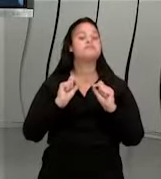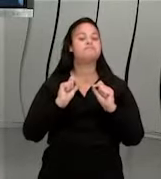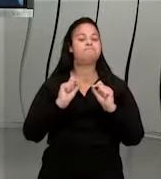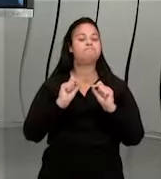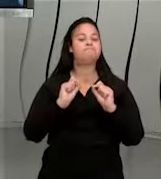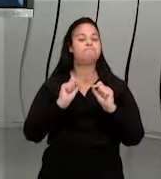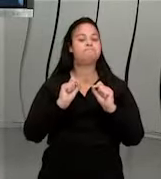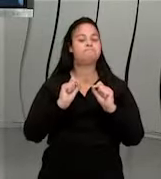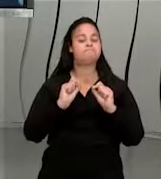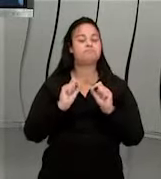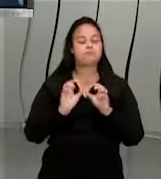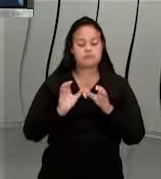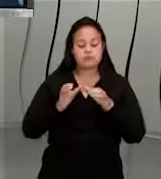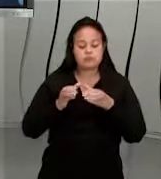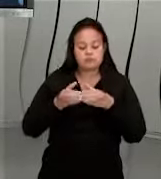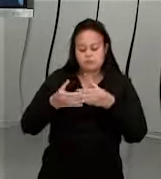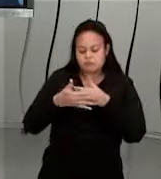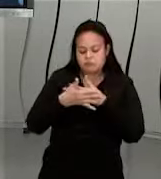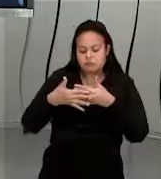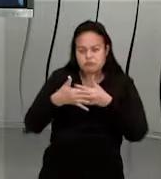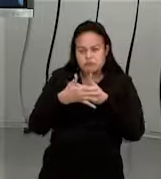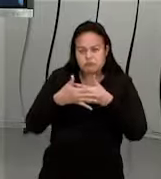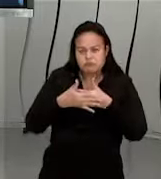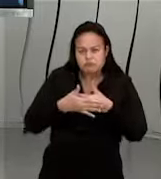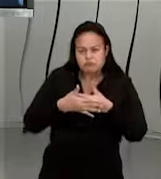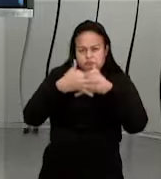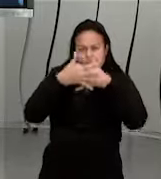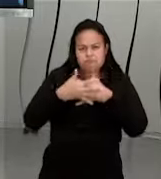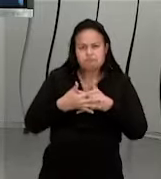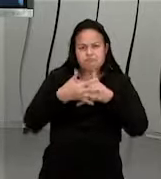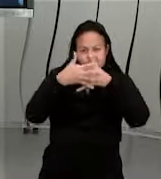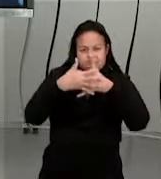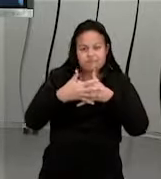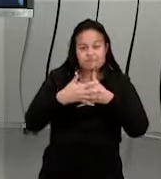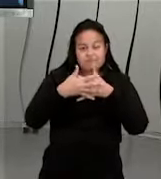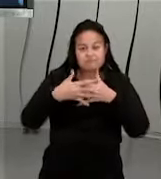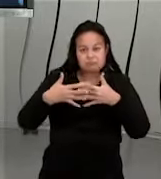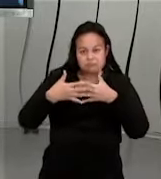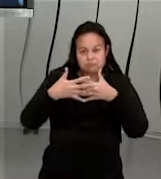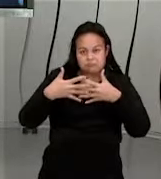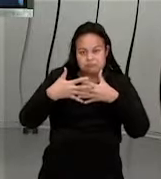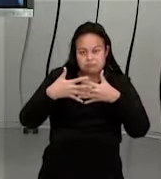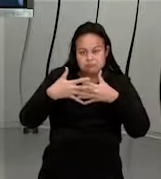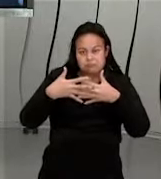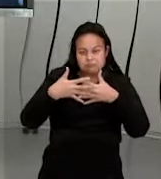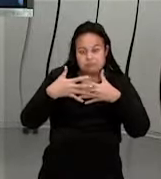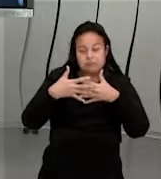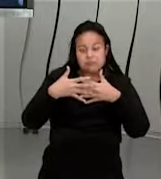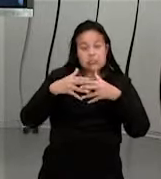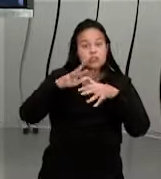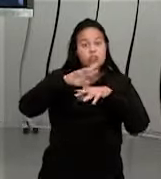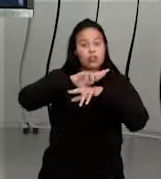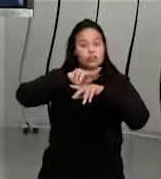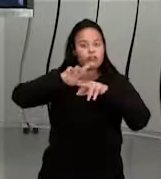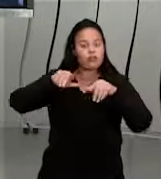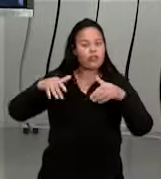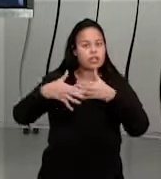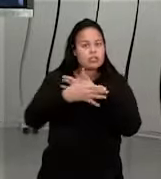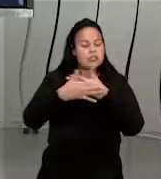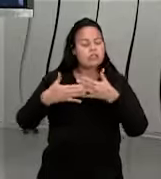e preenchimento entre os tecidos, entre diferentes tipos de tecidos, a fim